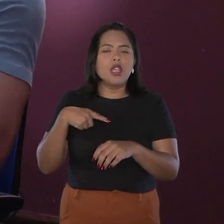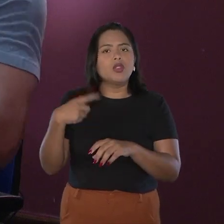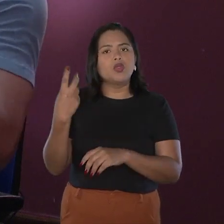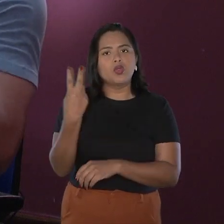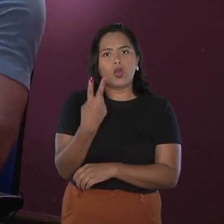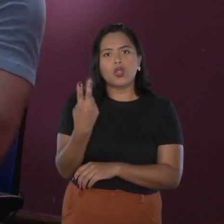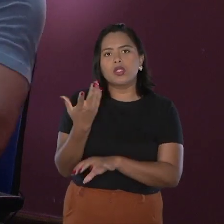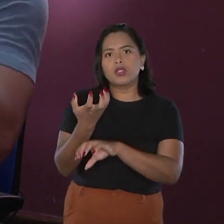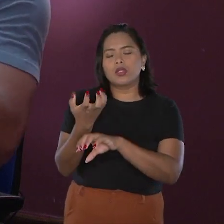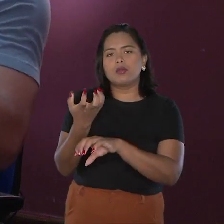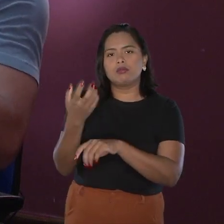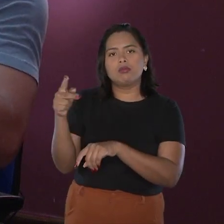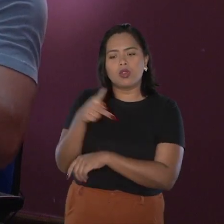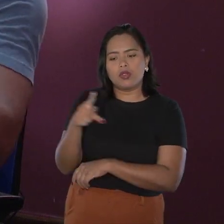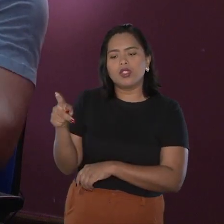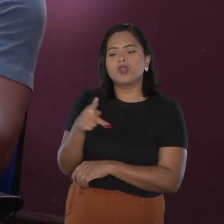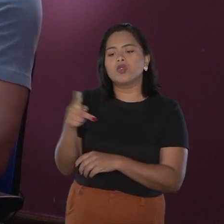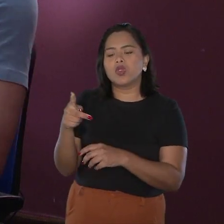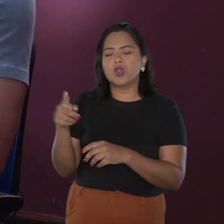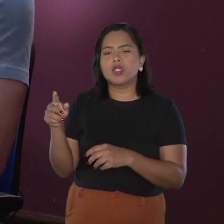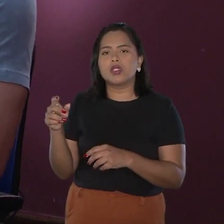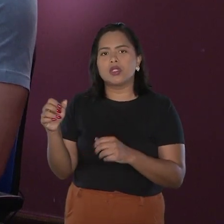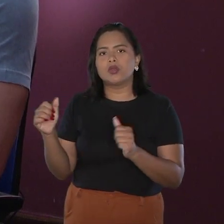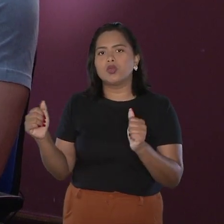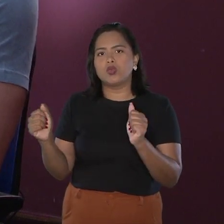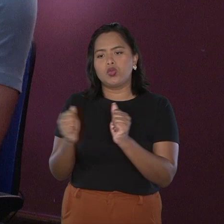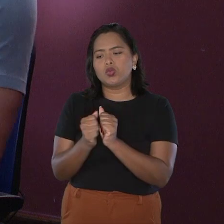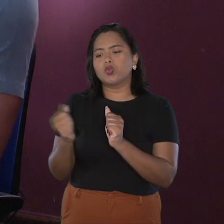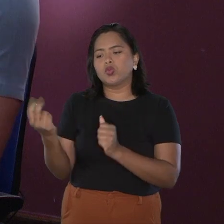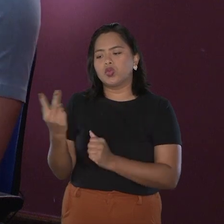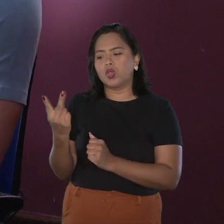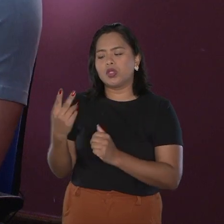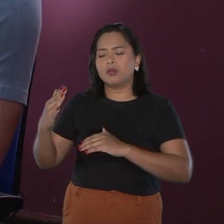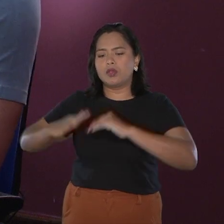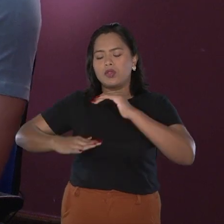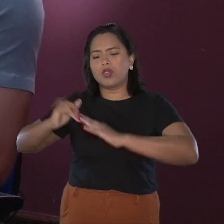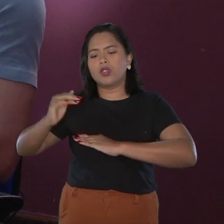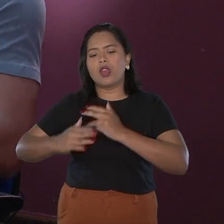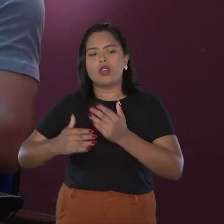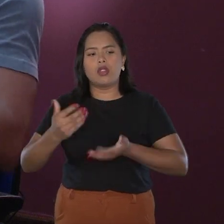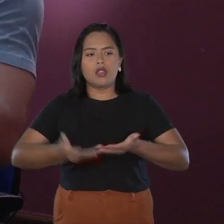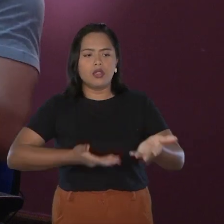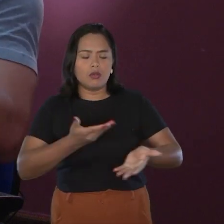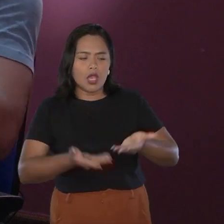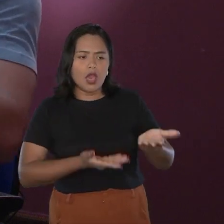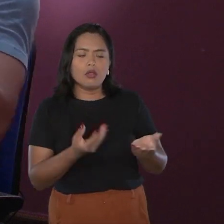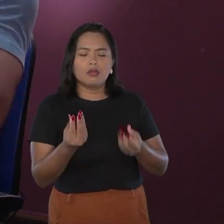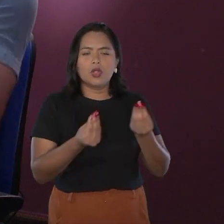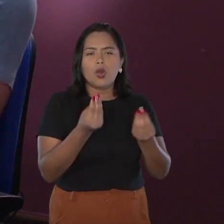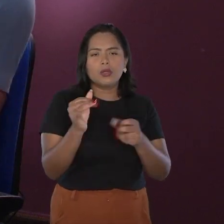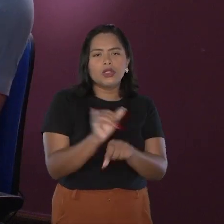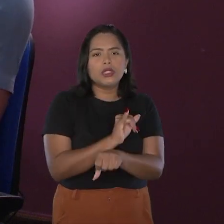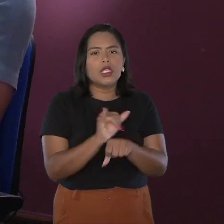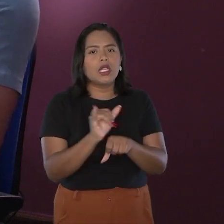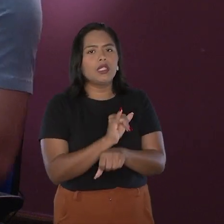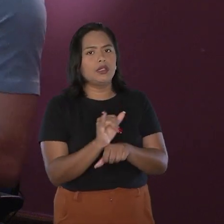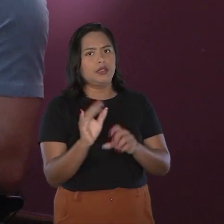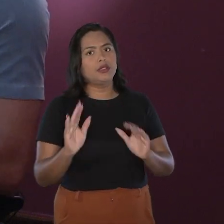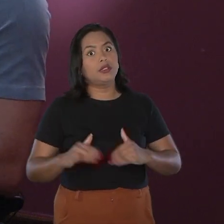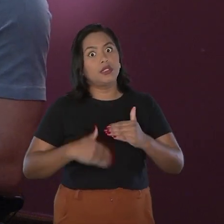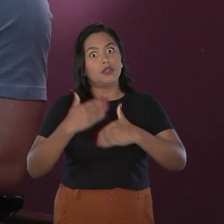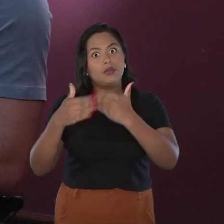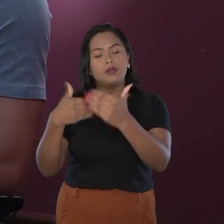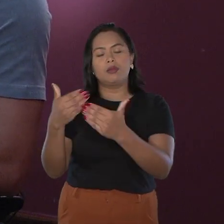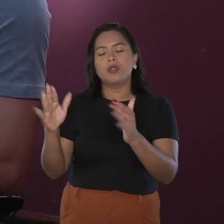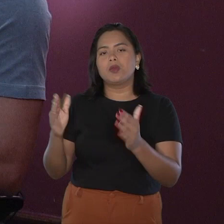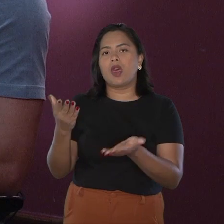dois professores dois profissionais de maneira conjunta atendendo essa criança podem possibilitar melhor desenvolvimento para